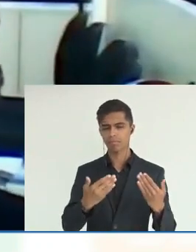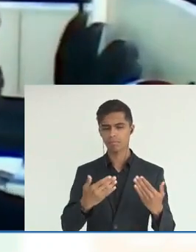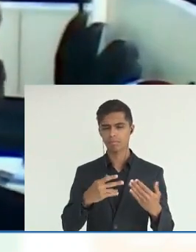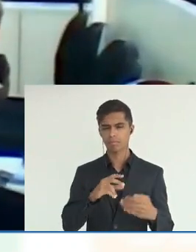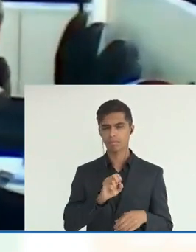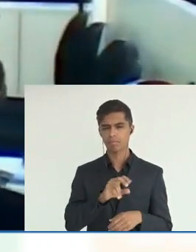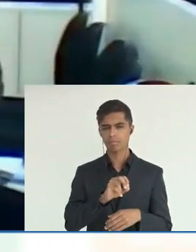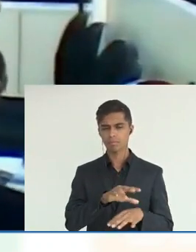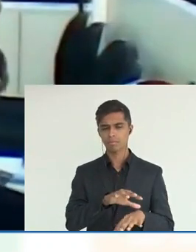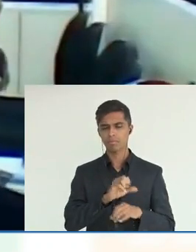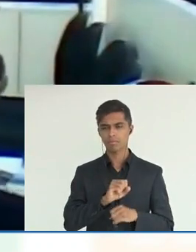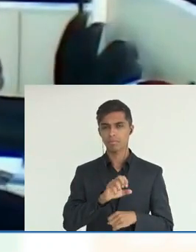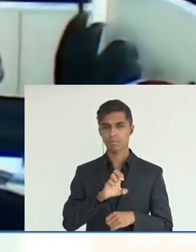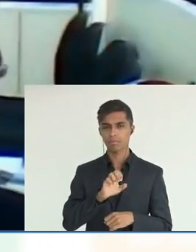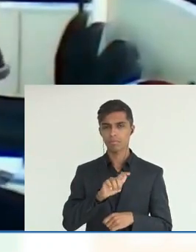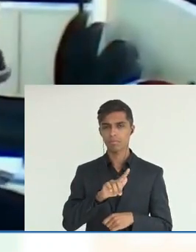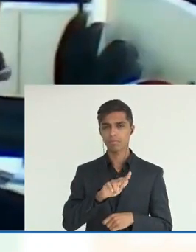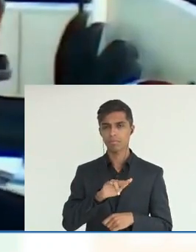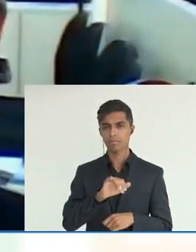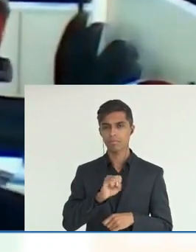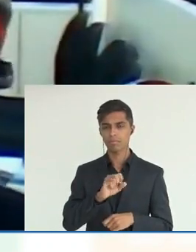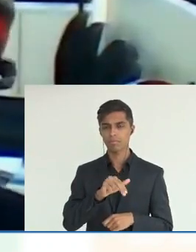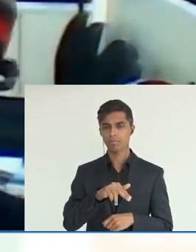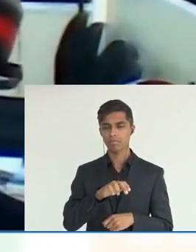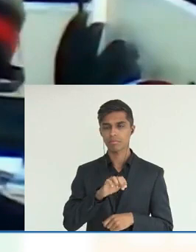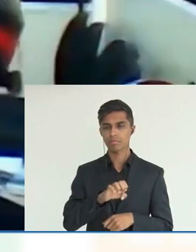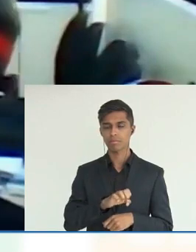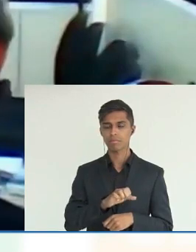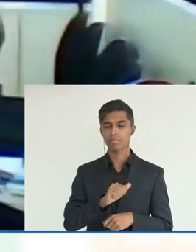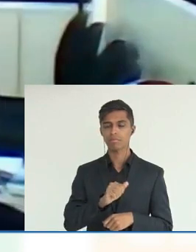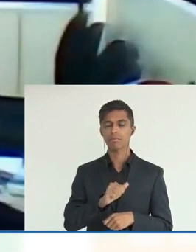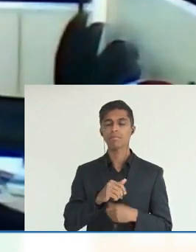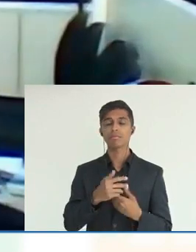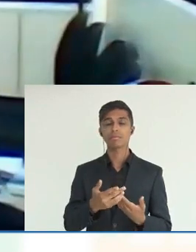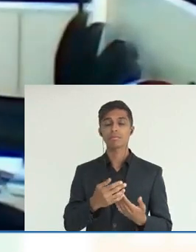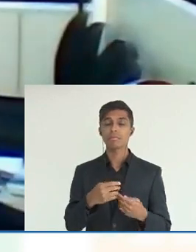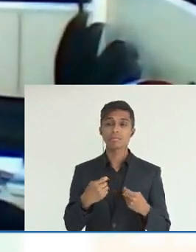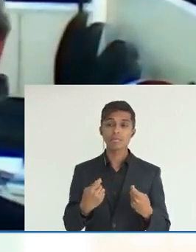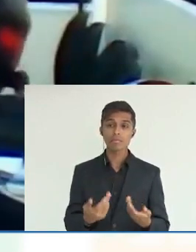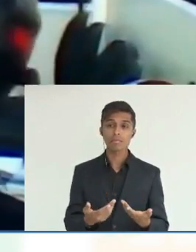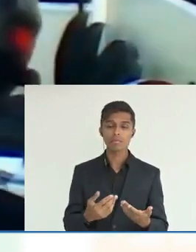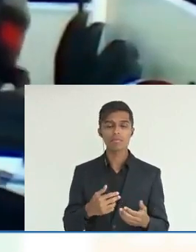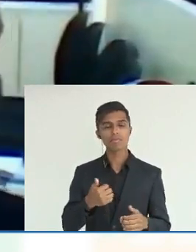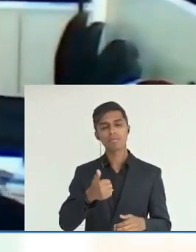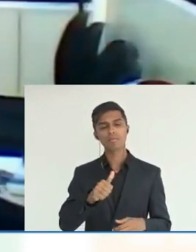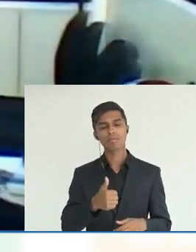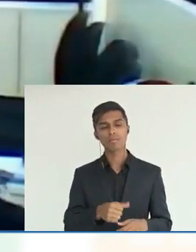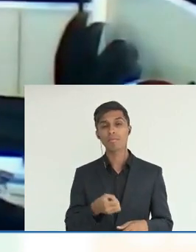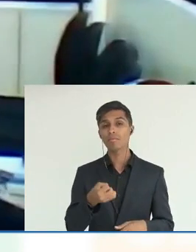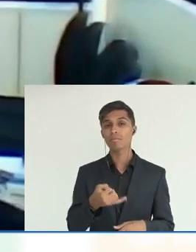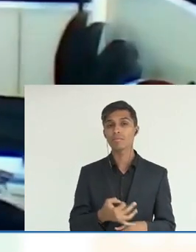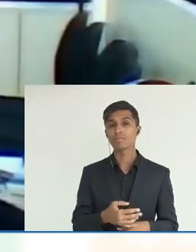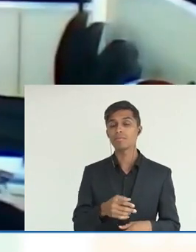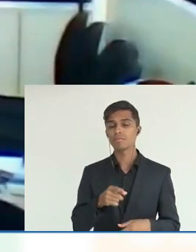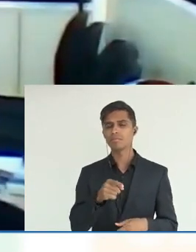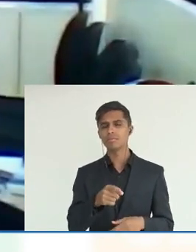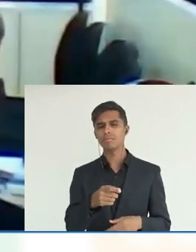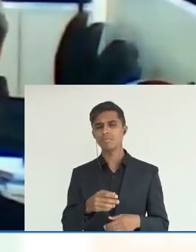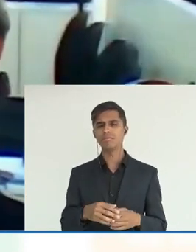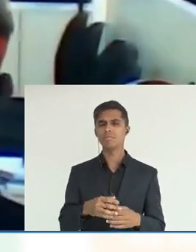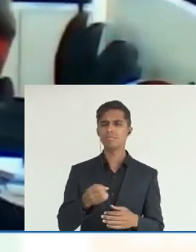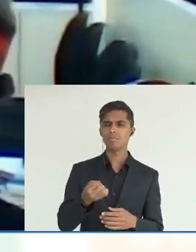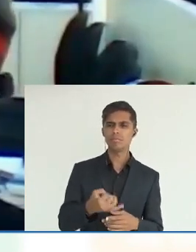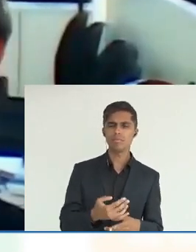intoxicação exógena, a gente passa a avaliar quanto desse total de serviços está notificando a intoxicação